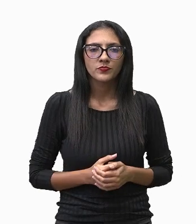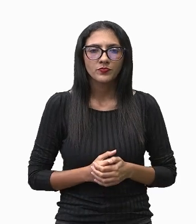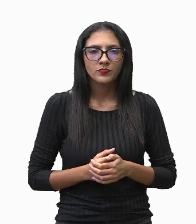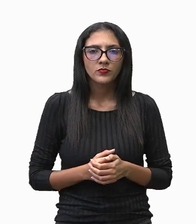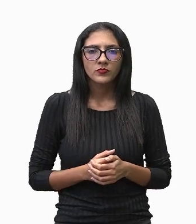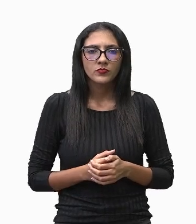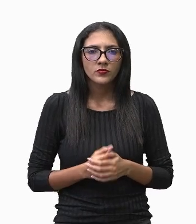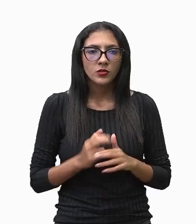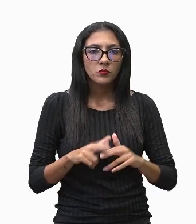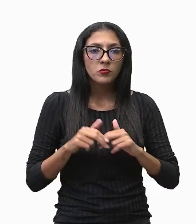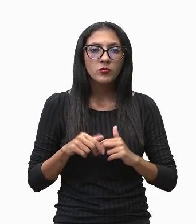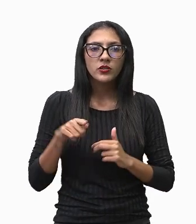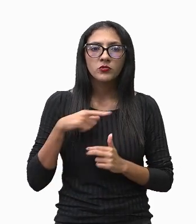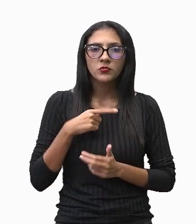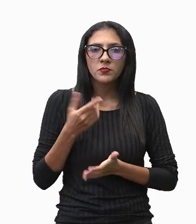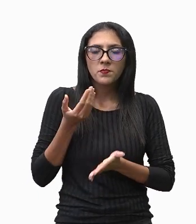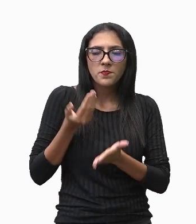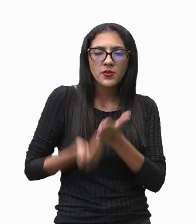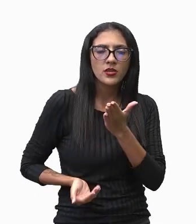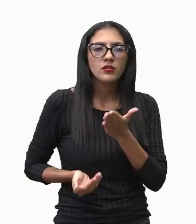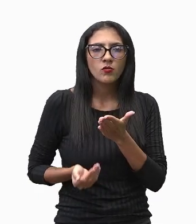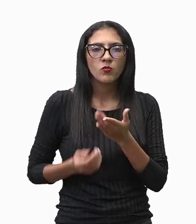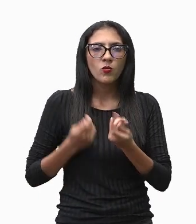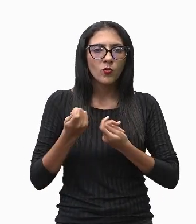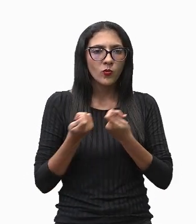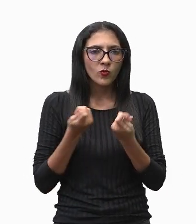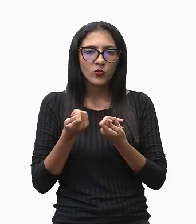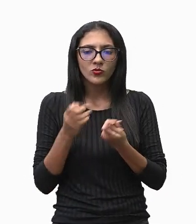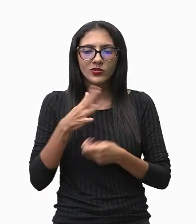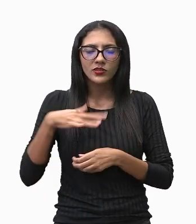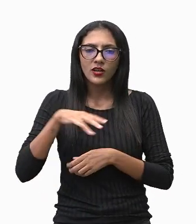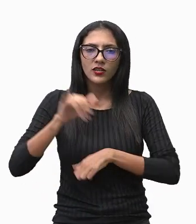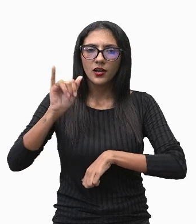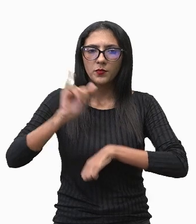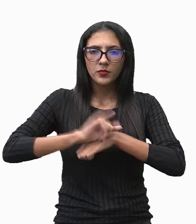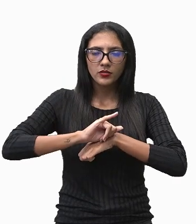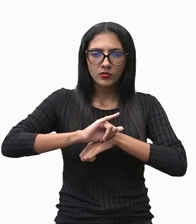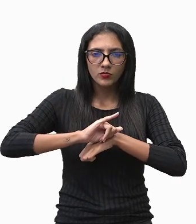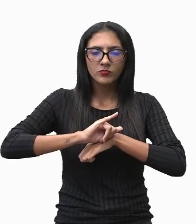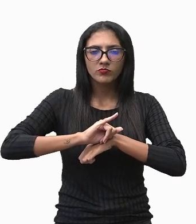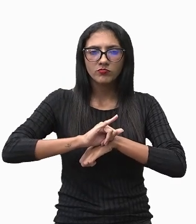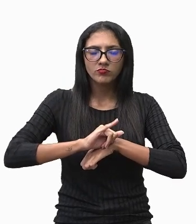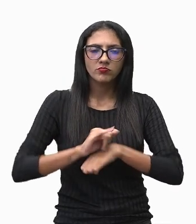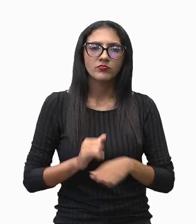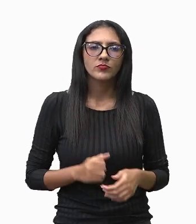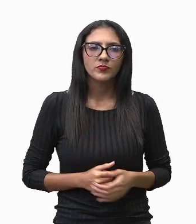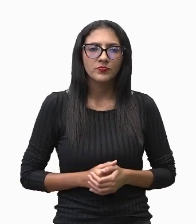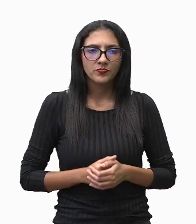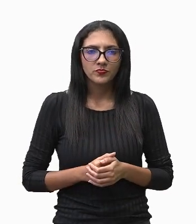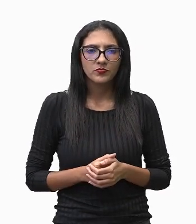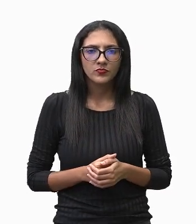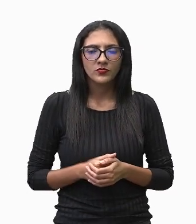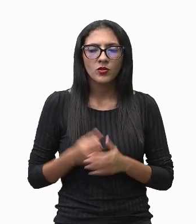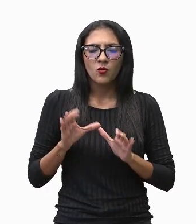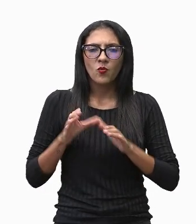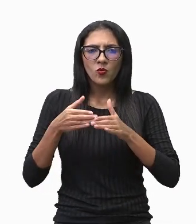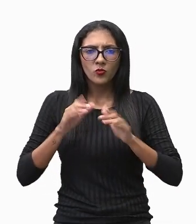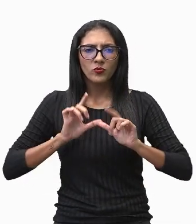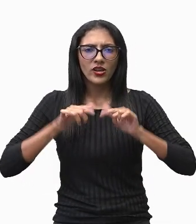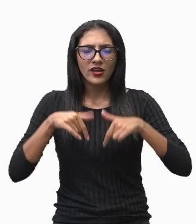de Bagdá, né? Então, ele perde o controle rapidamente. O exército iraquiano, ele